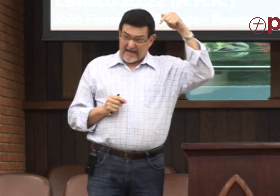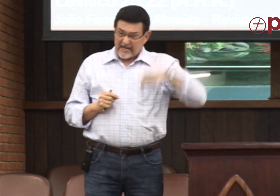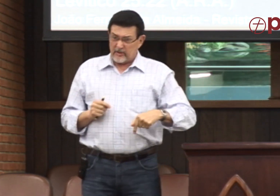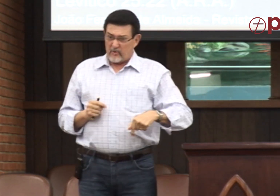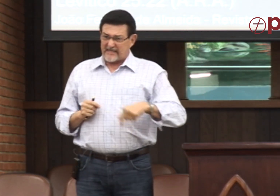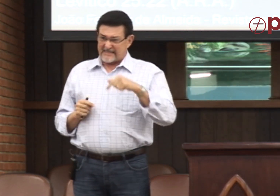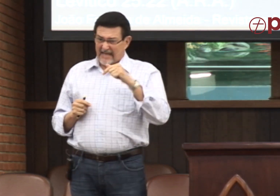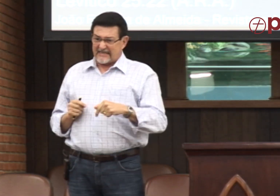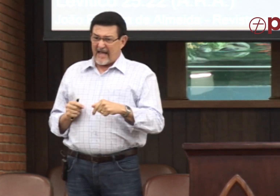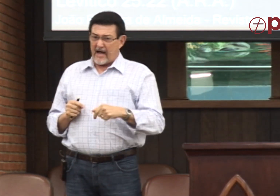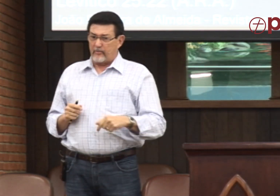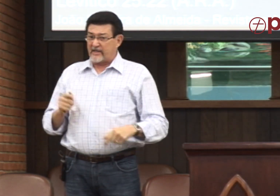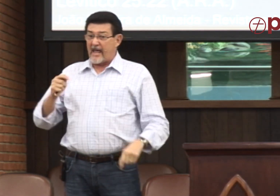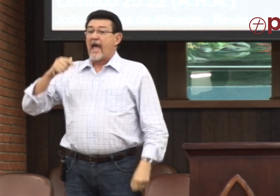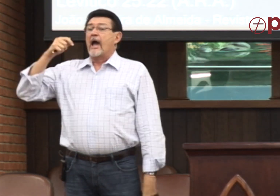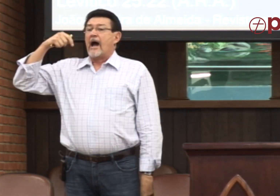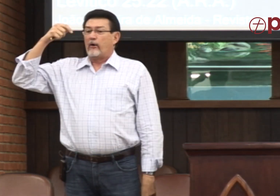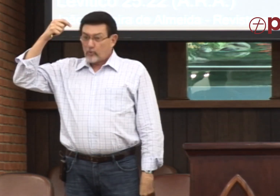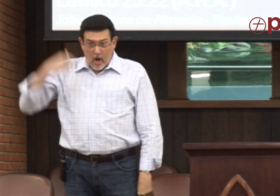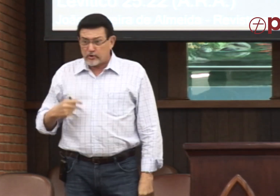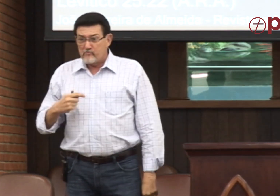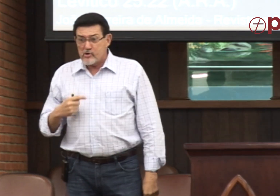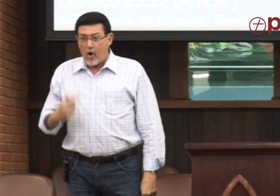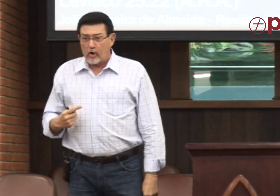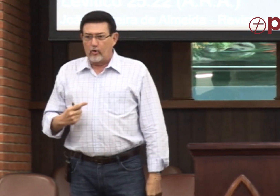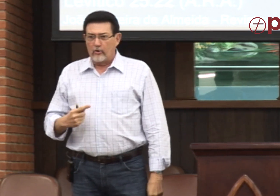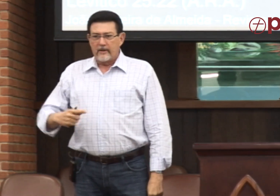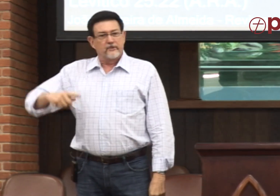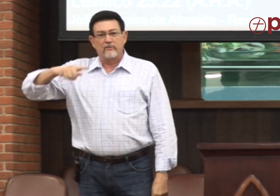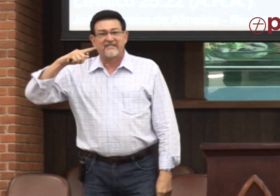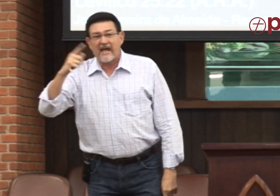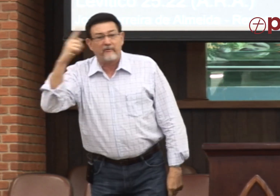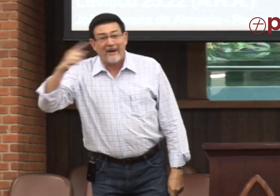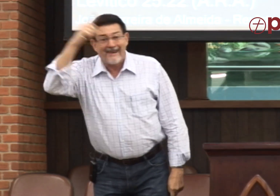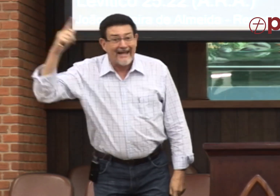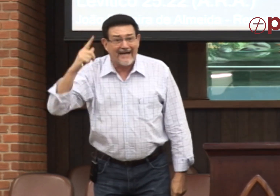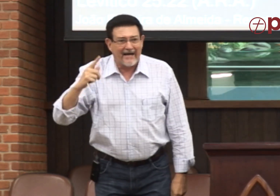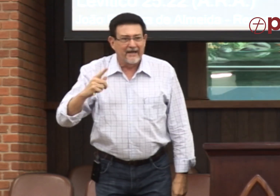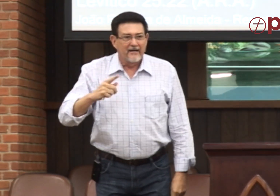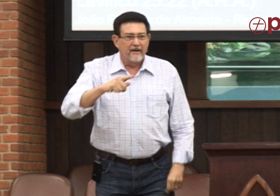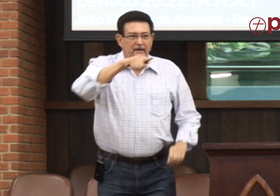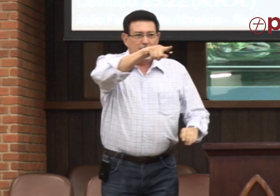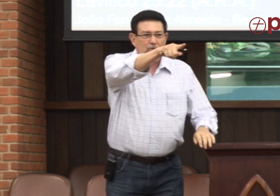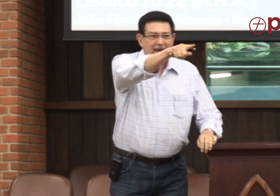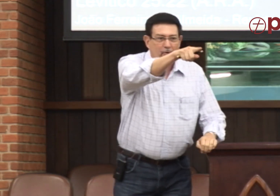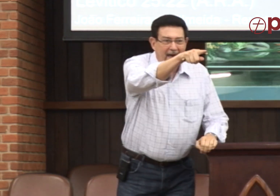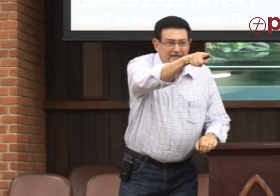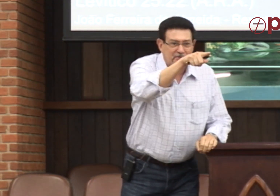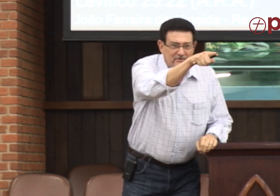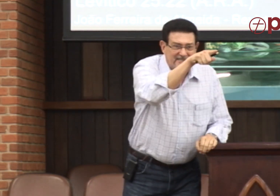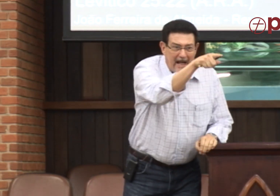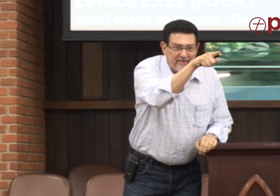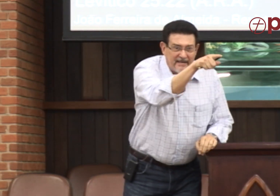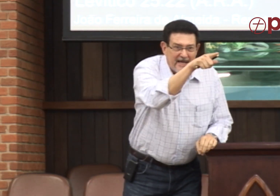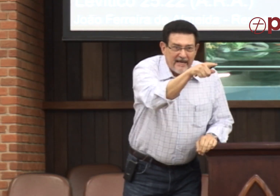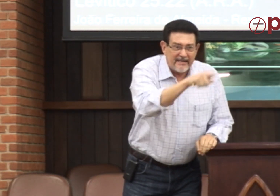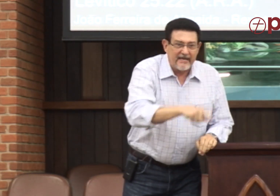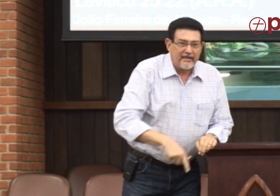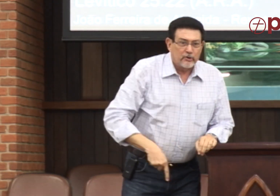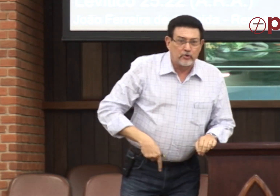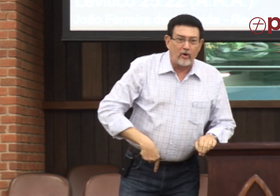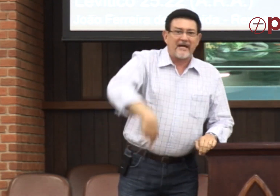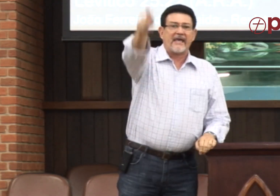estragando as a terra porque o nosso miolo não serve para nada o Edson sabe